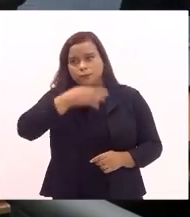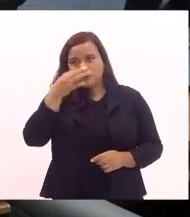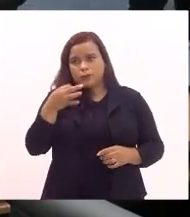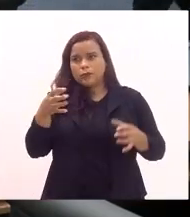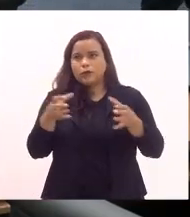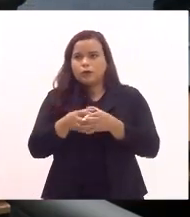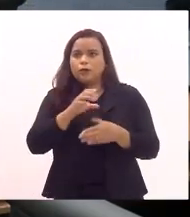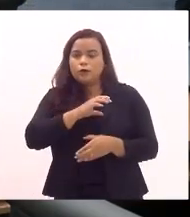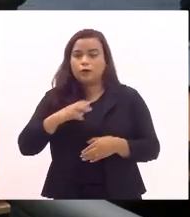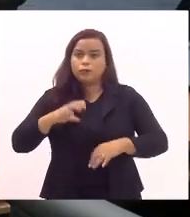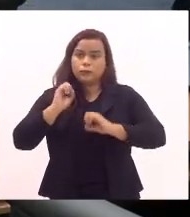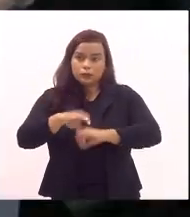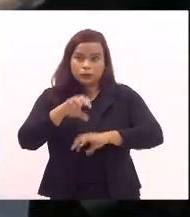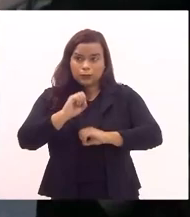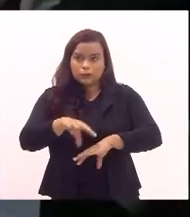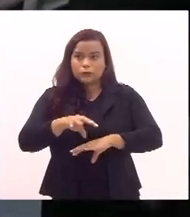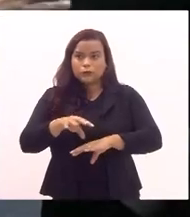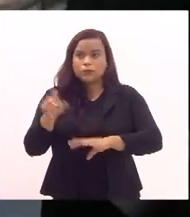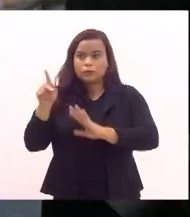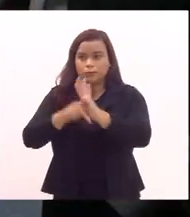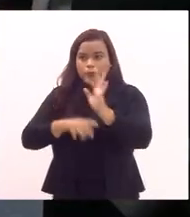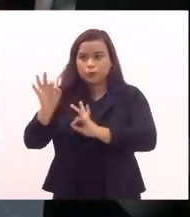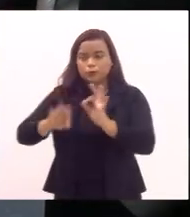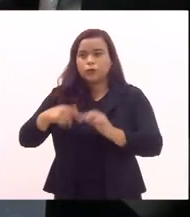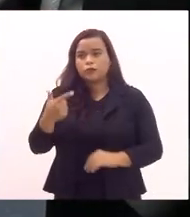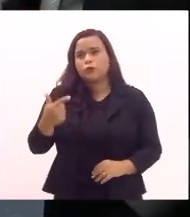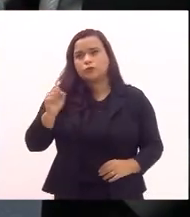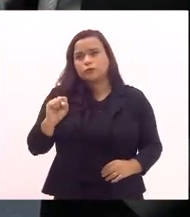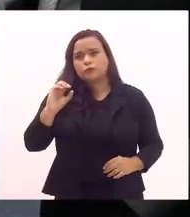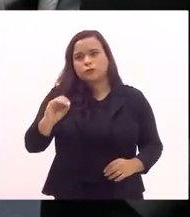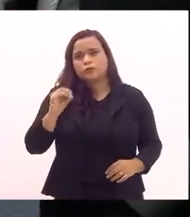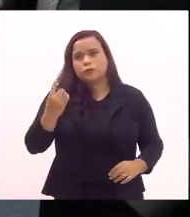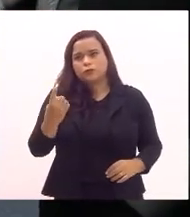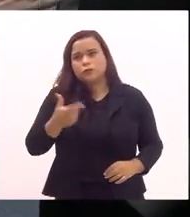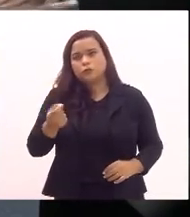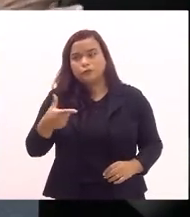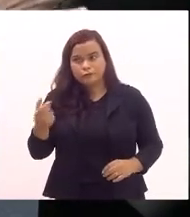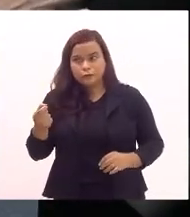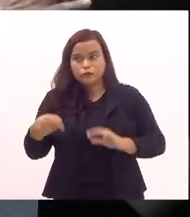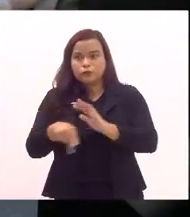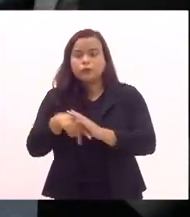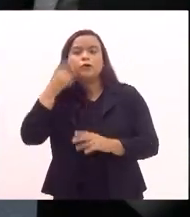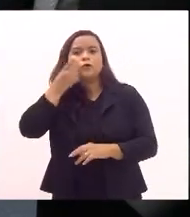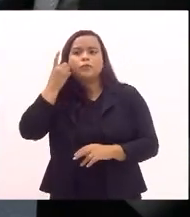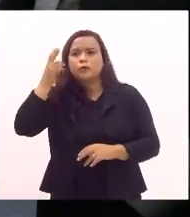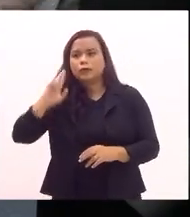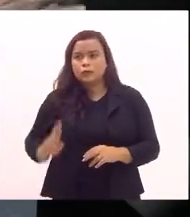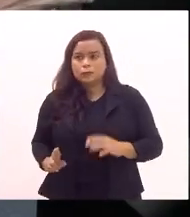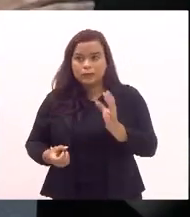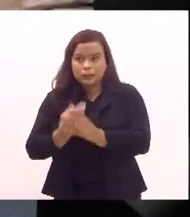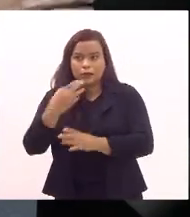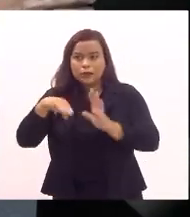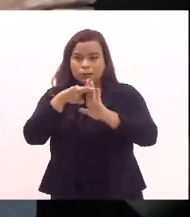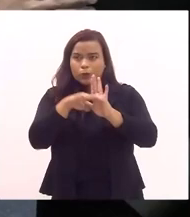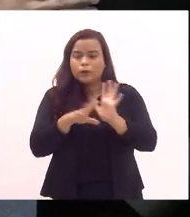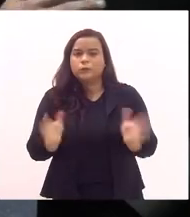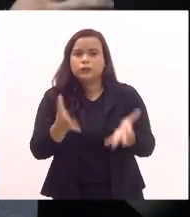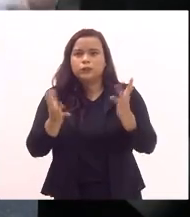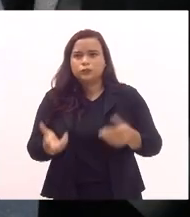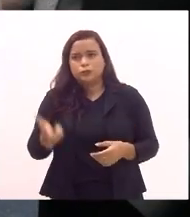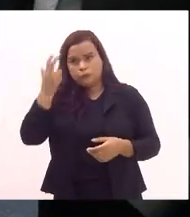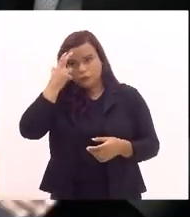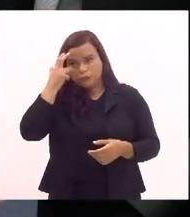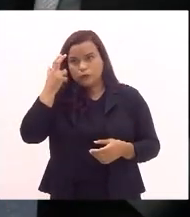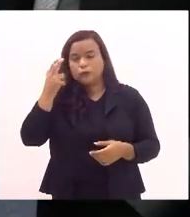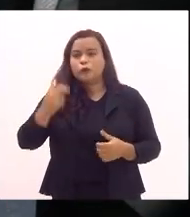comissão de educação o projeto 280 1/2020 do deputado de Renata Souza que cria o programa de incentivo cultural